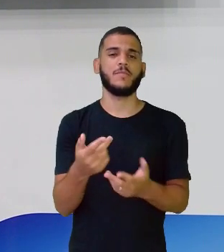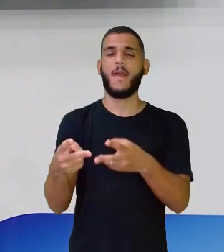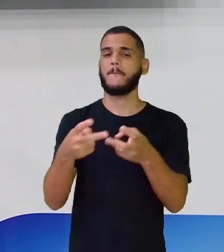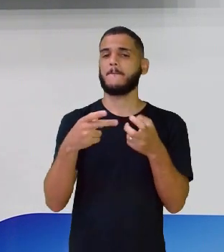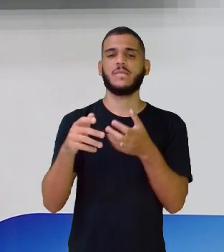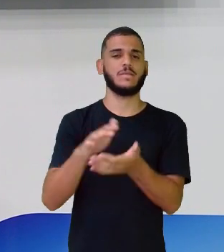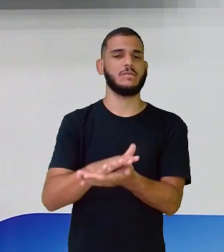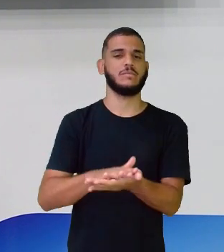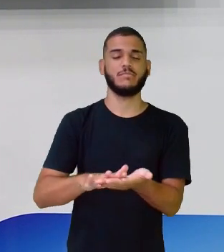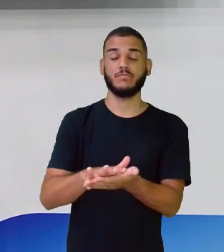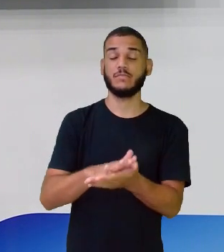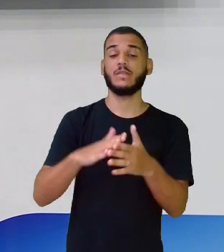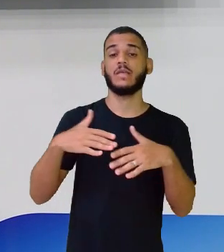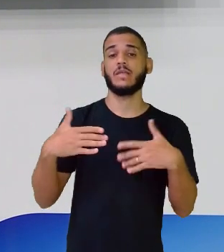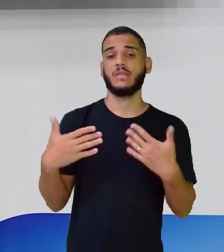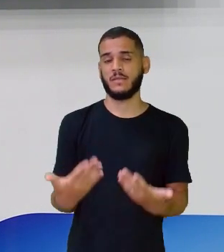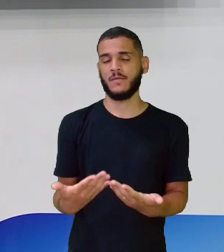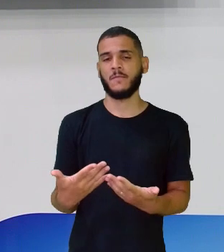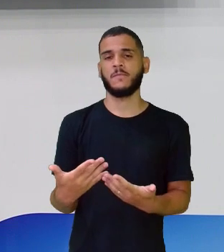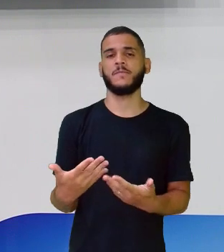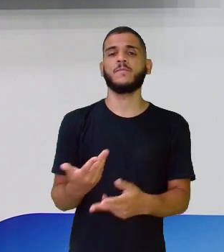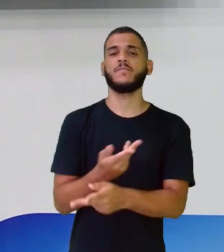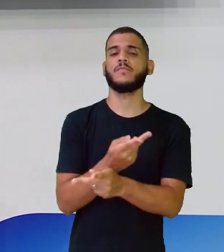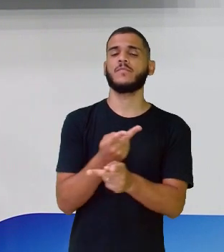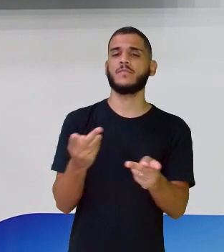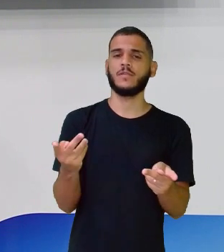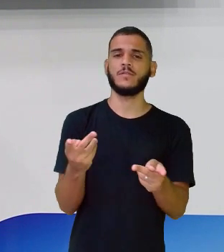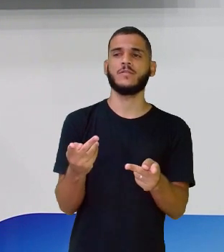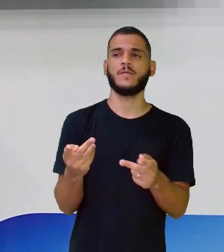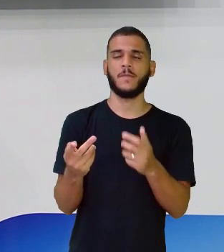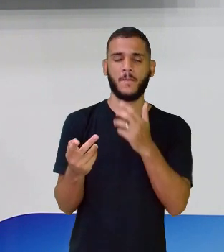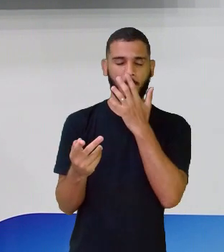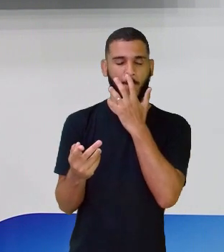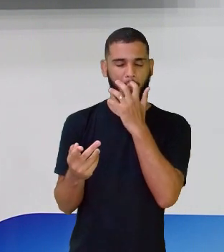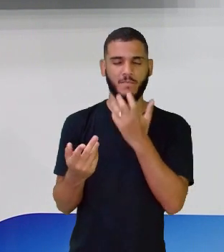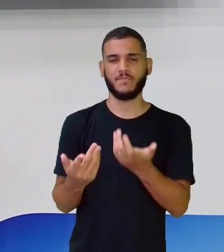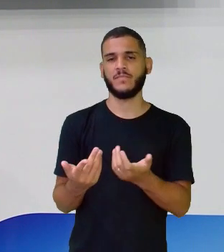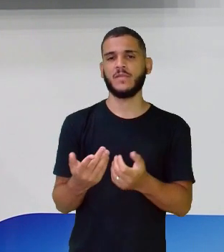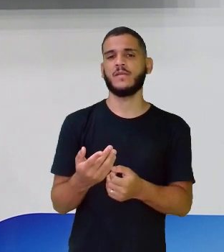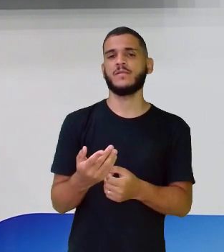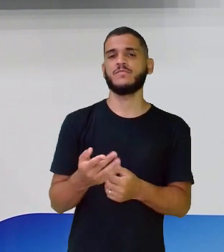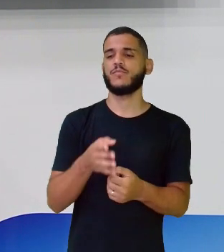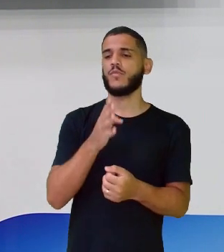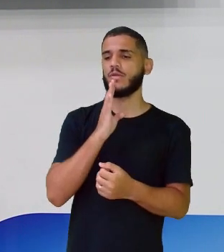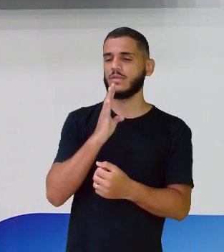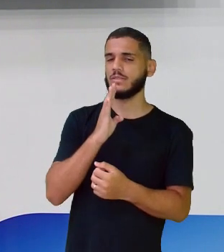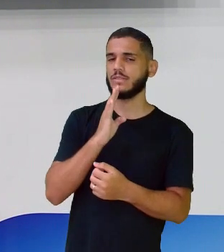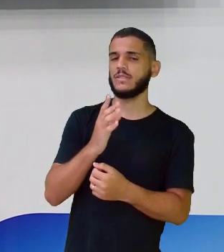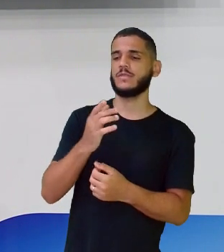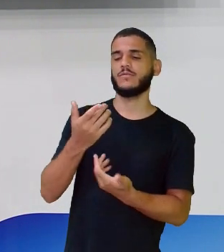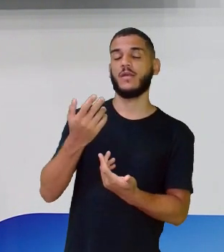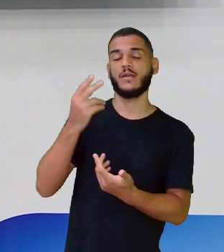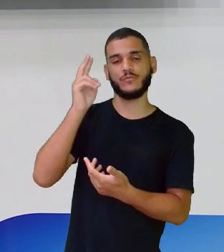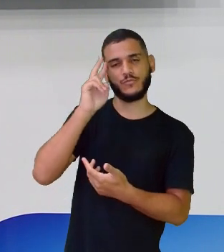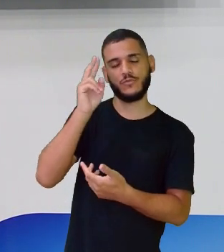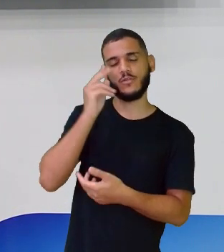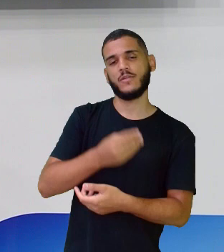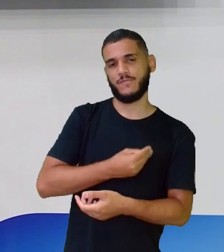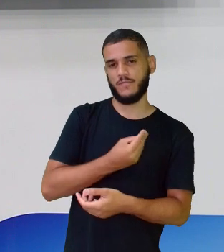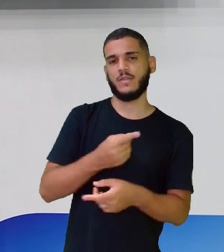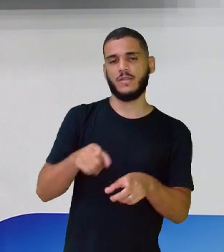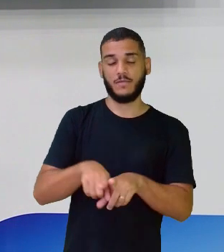as pessoas. Então, você vai aí conhecendo a morte,